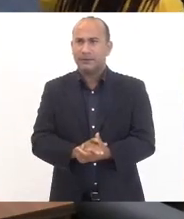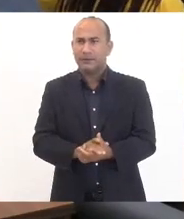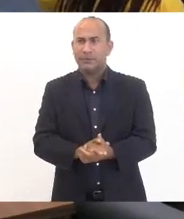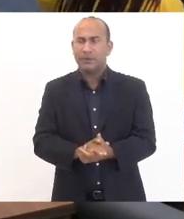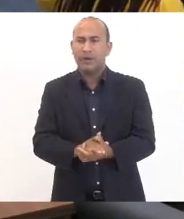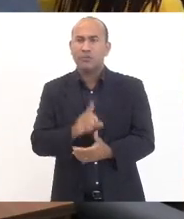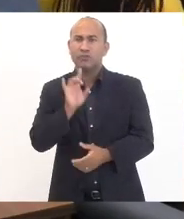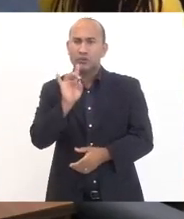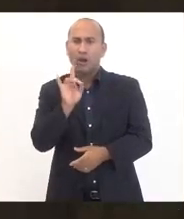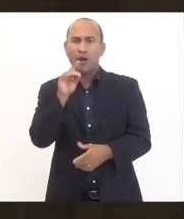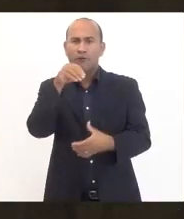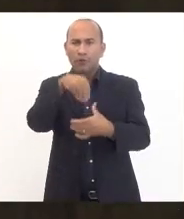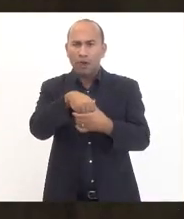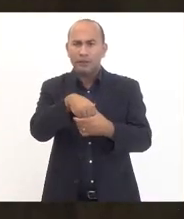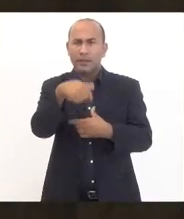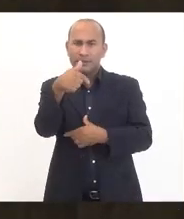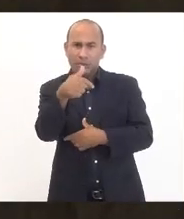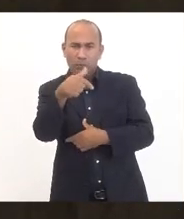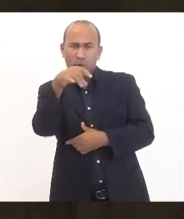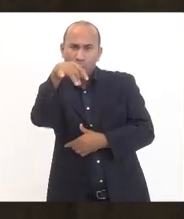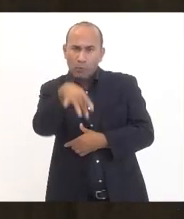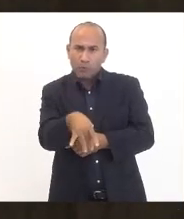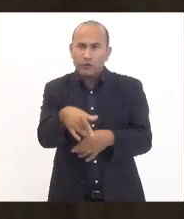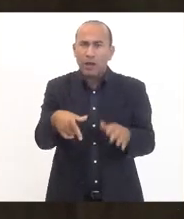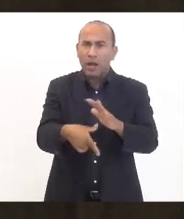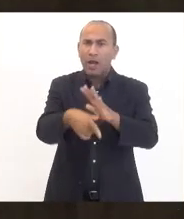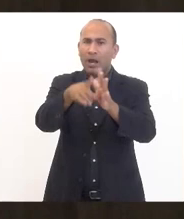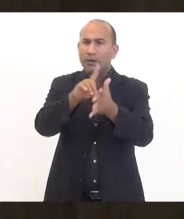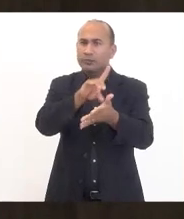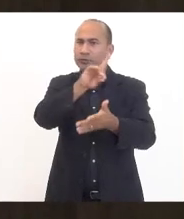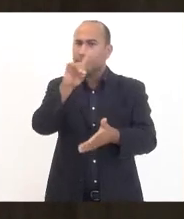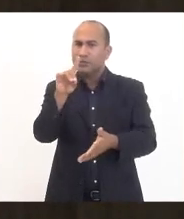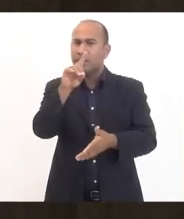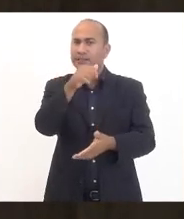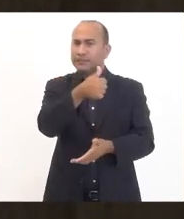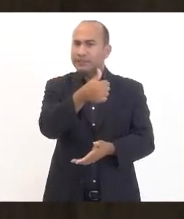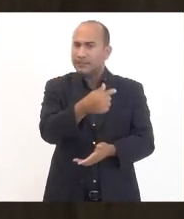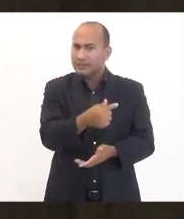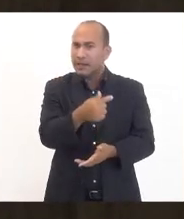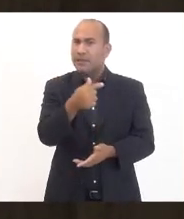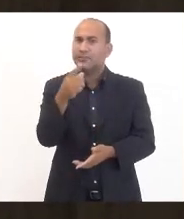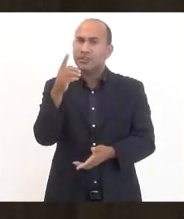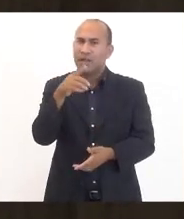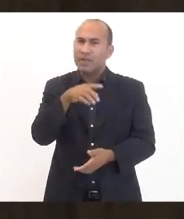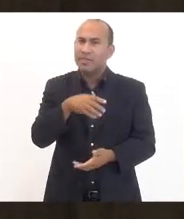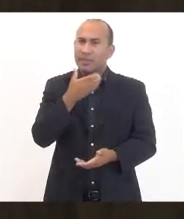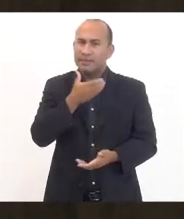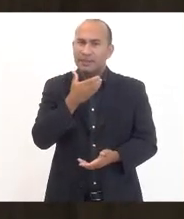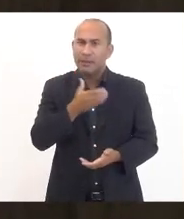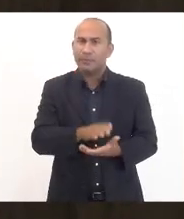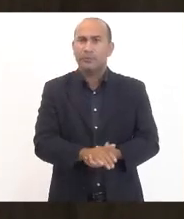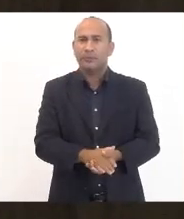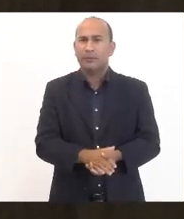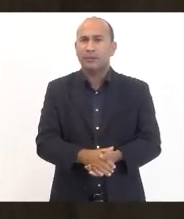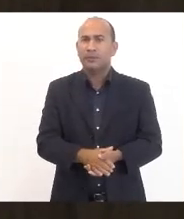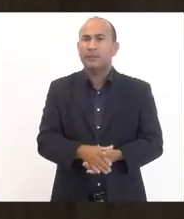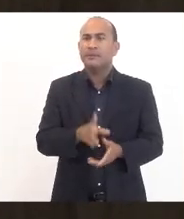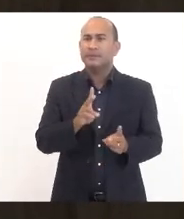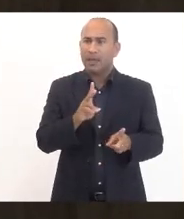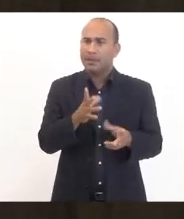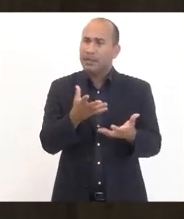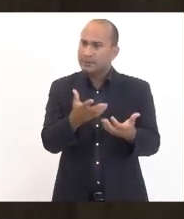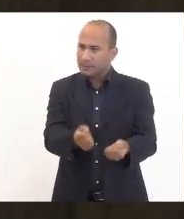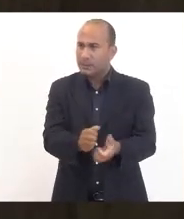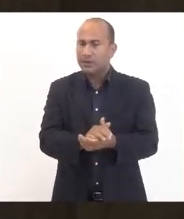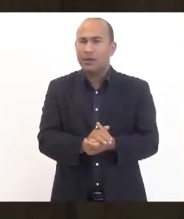senhor vota em segunda e última antes do dia 17 de dezembro. Papai do céu permitir. Não, sim. Ele sempre permite.